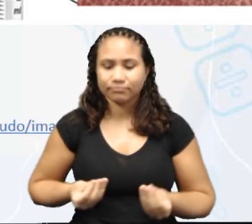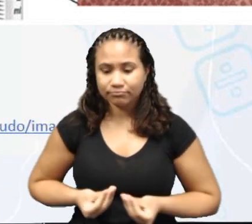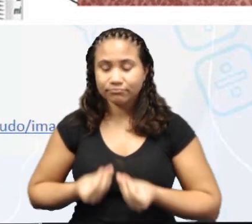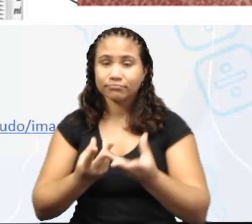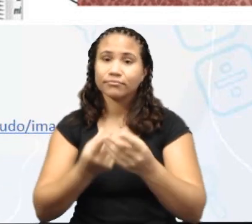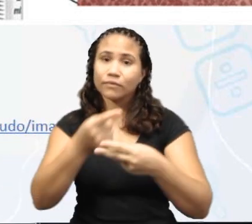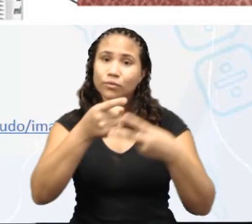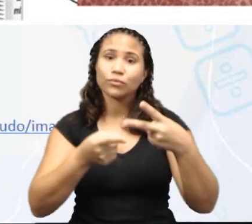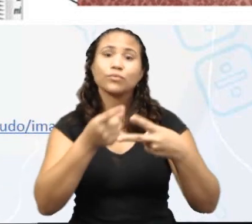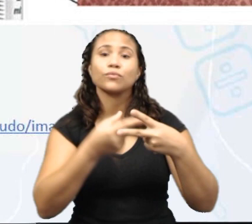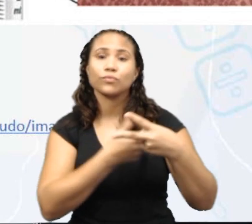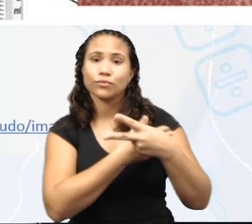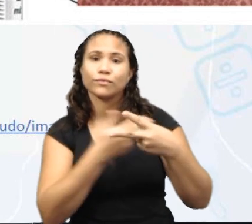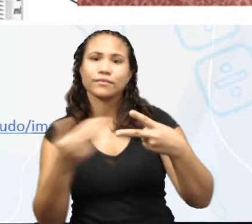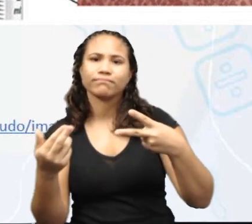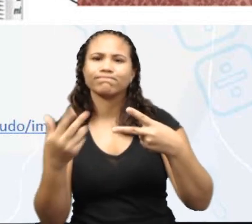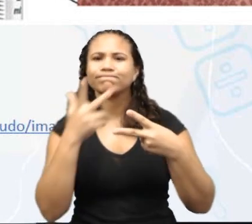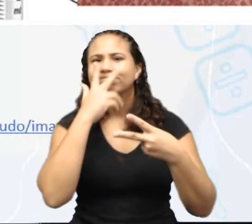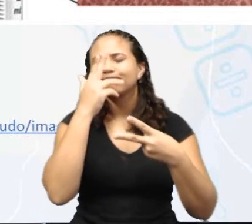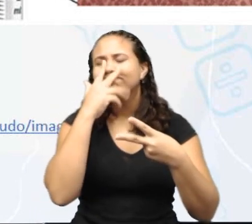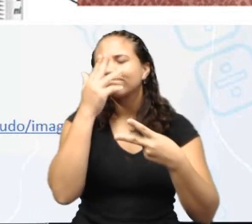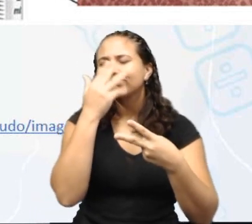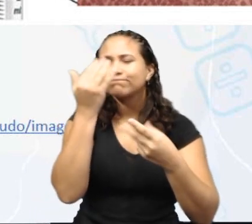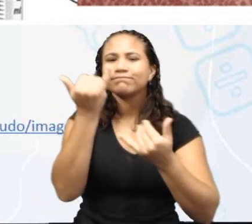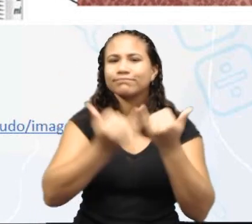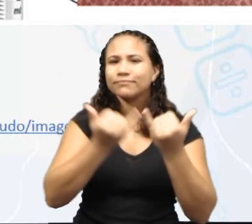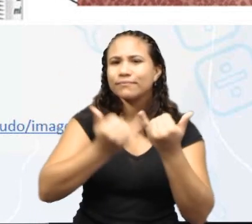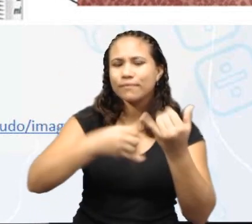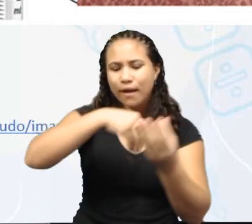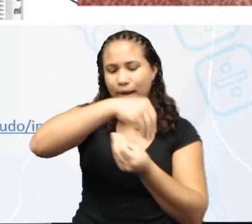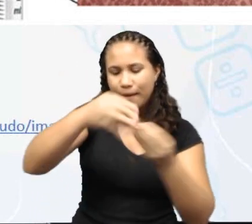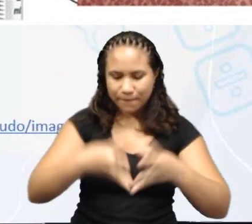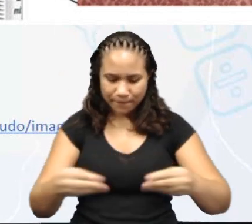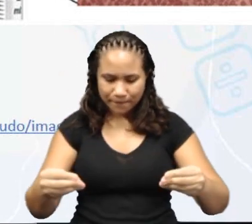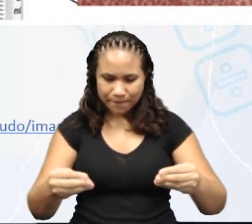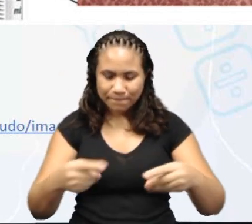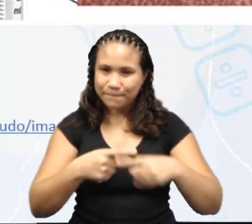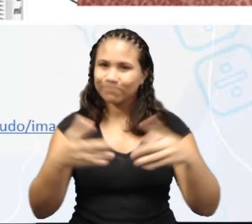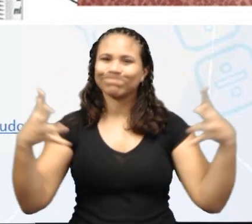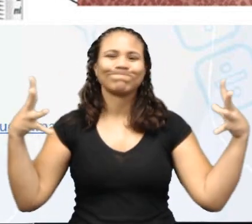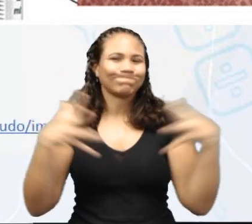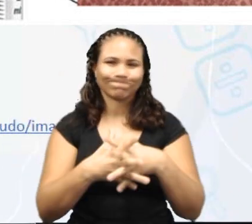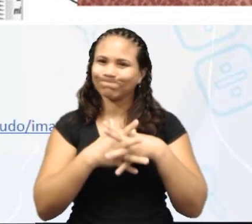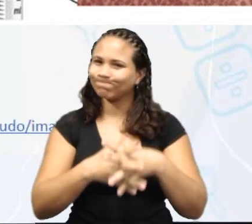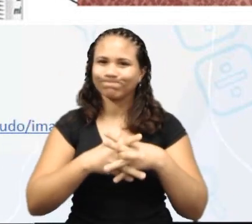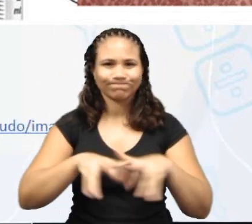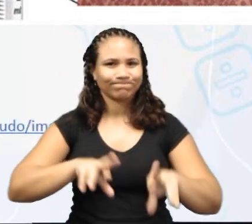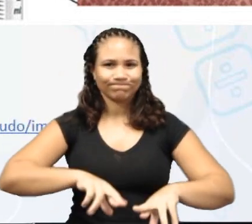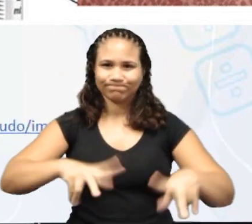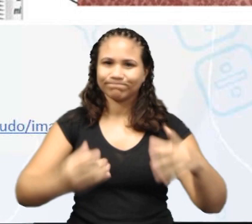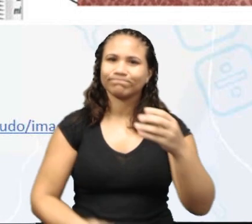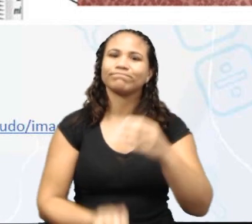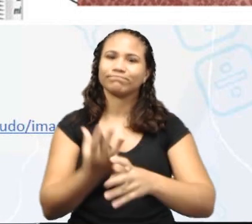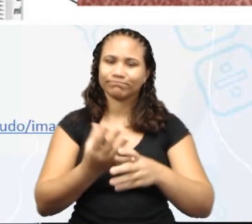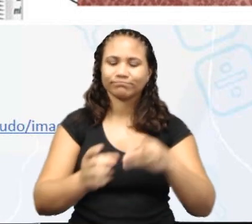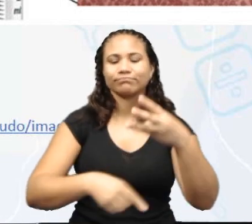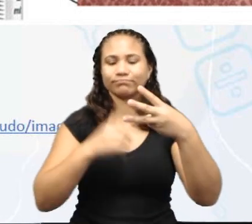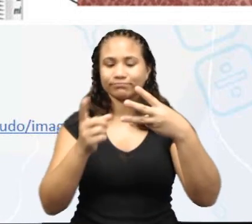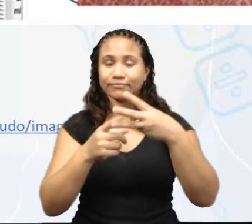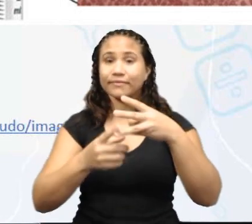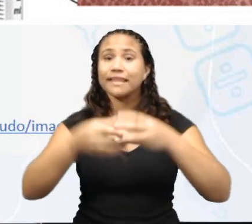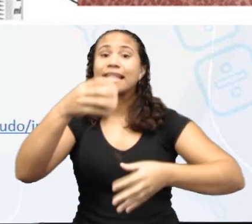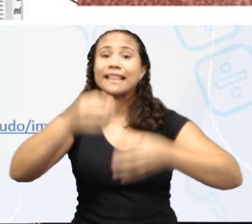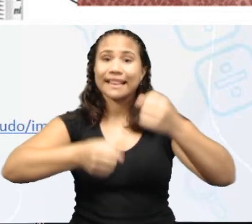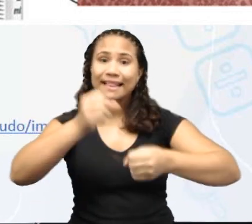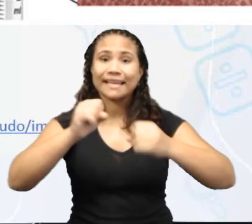duas substâncias que parecem muito ser homogêneas, mas na verdade não são. A primeira, que é a terceira imagem daí, é o